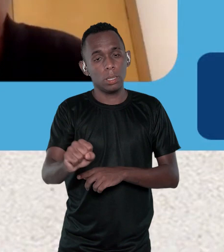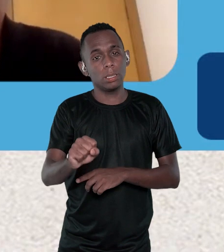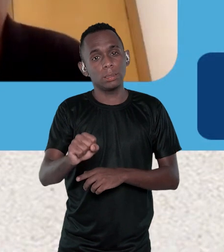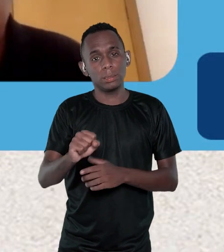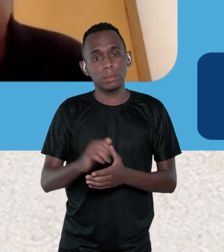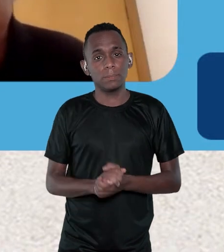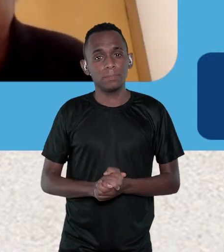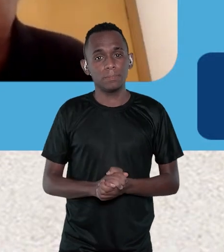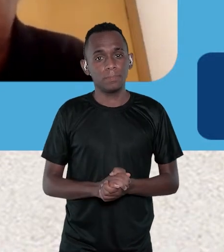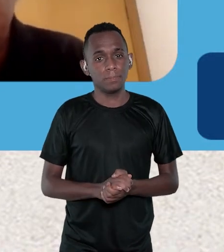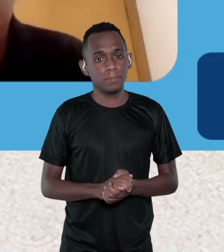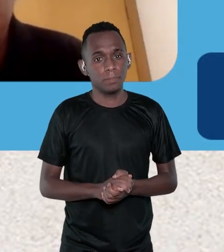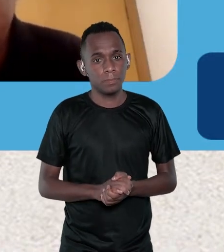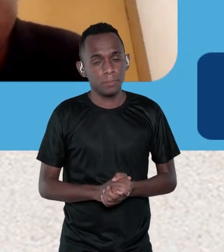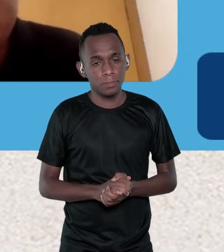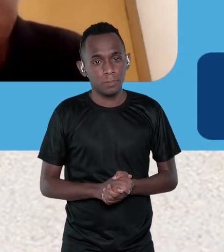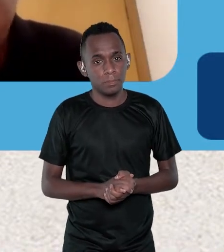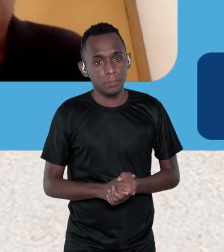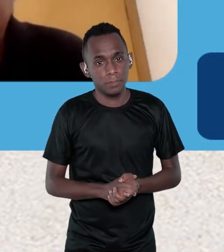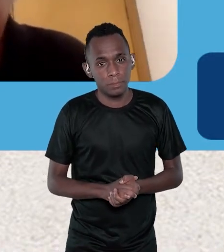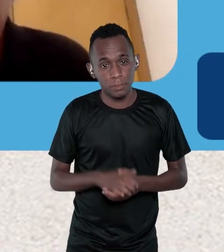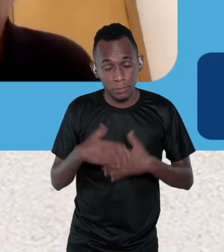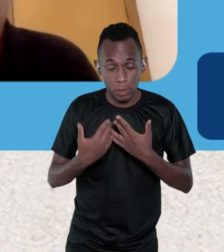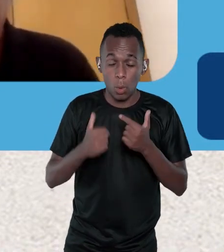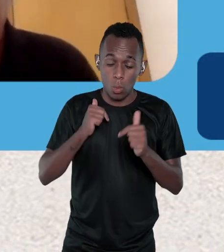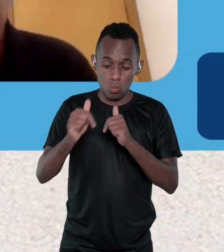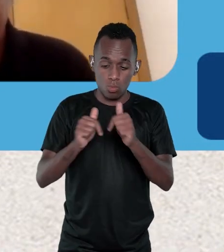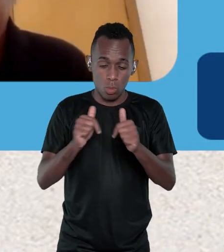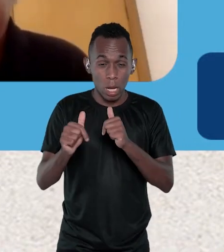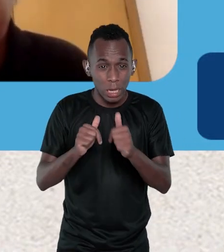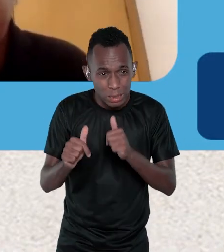a produção executiva do Lucas Guimarães.